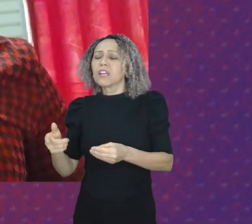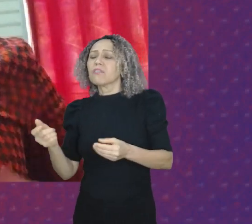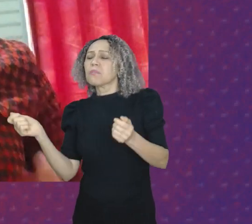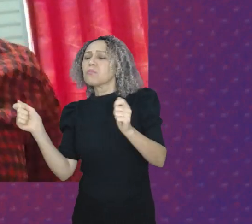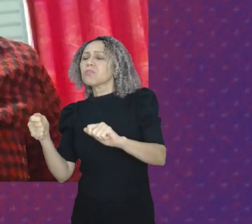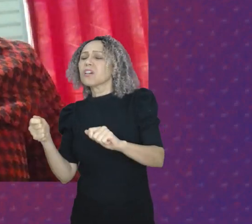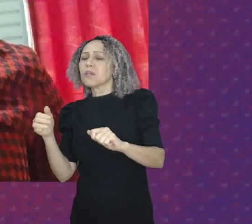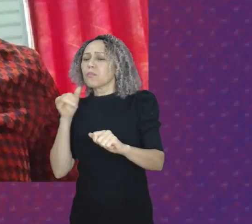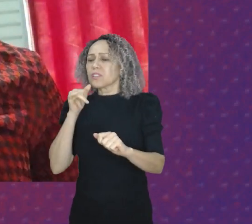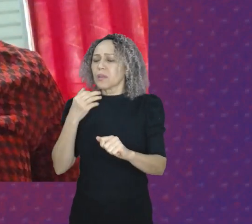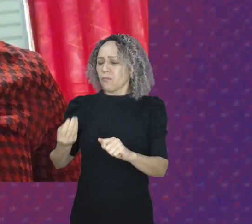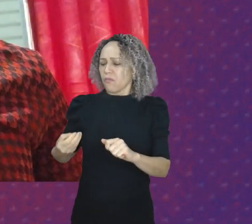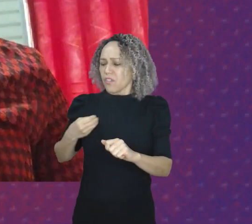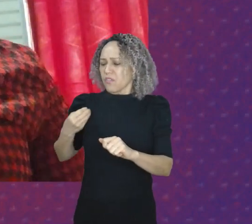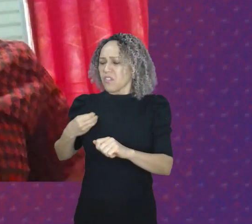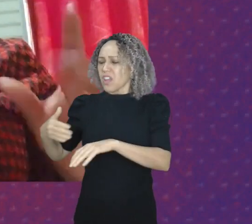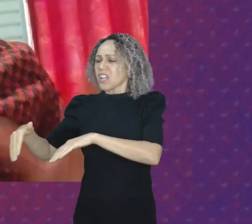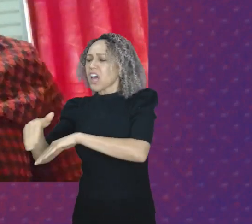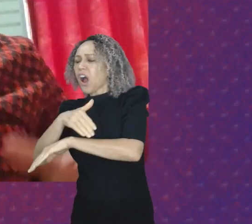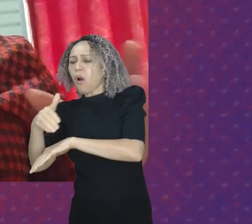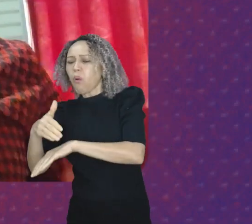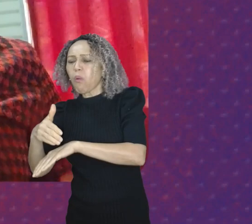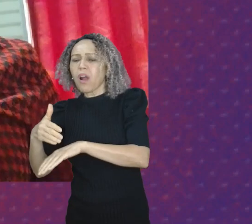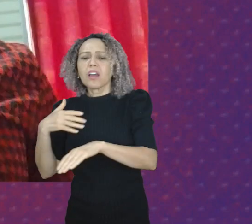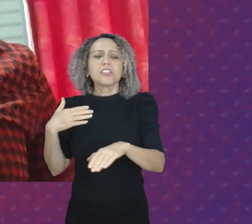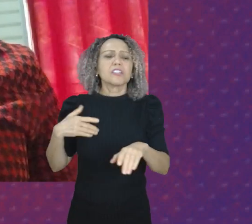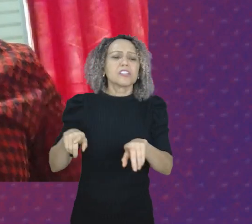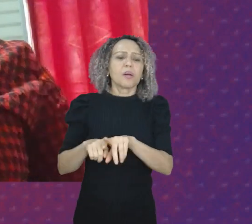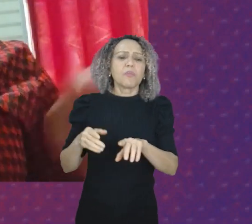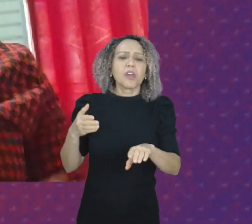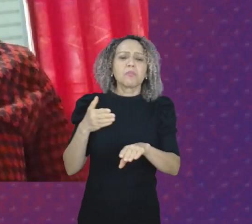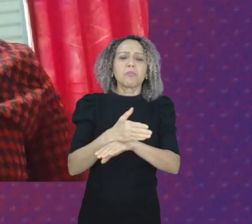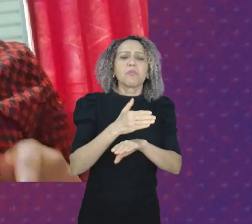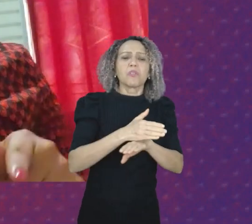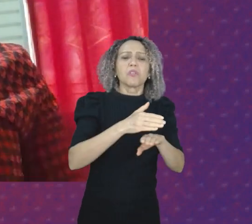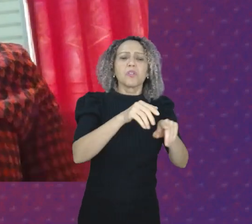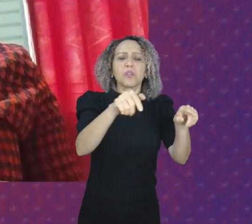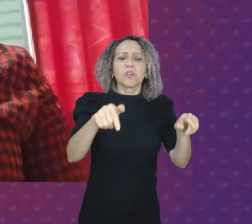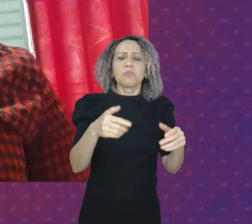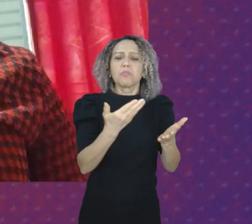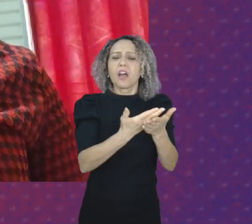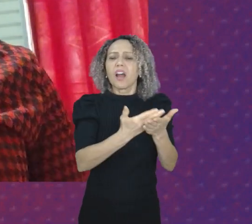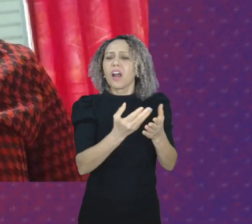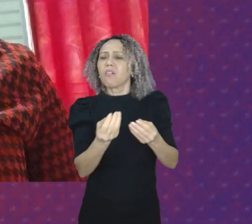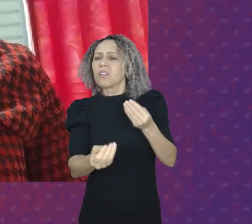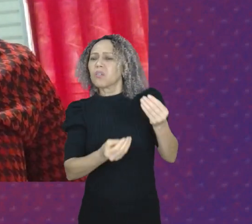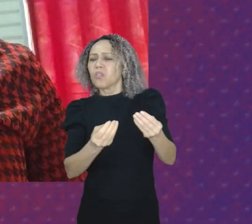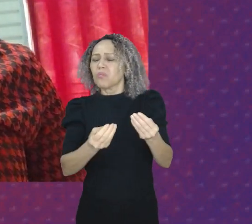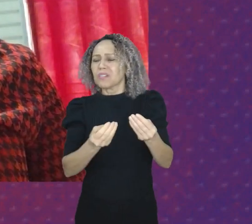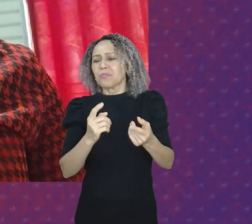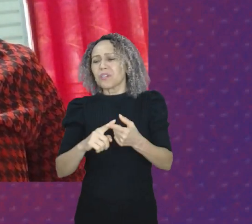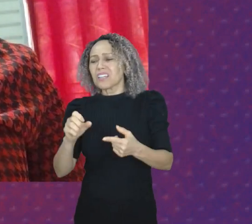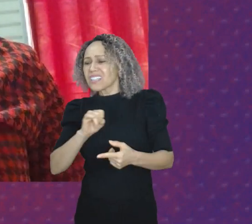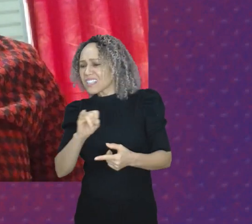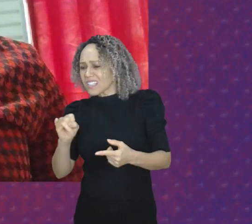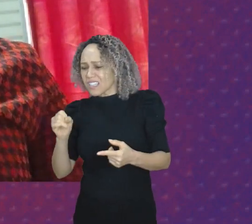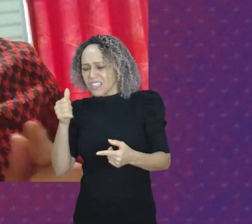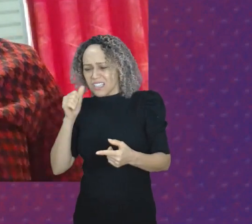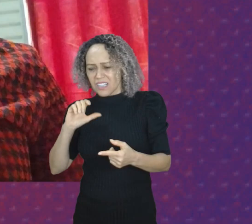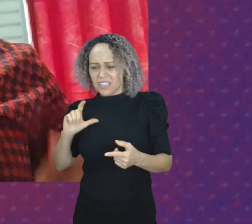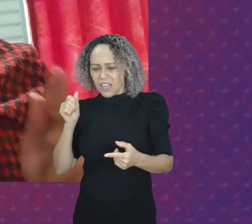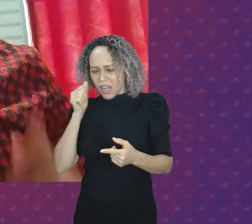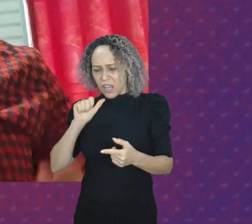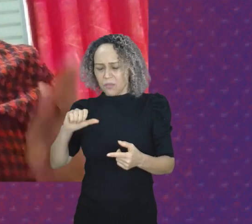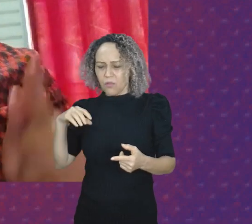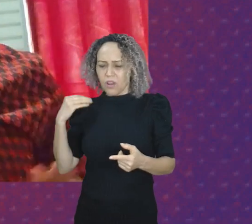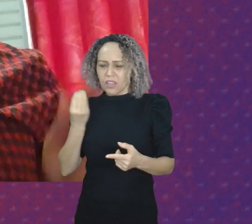estar adentrando as salas de aula, e mesmo que ela vá para as salas de aula, ela vai lá dentro sofrer também esse preconceito e essa discriminação. E